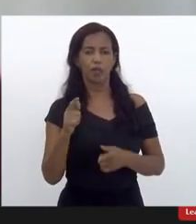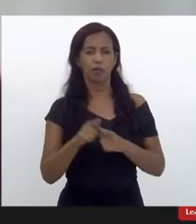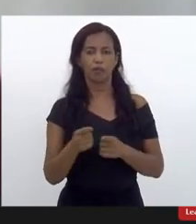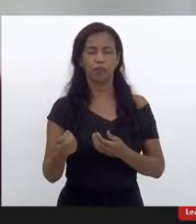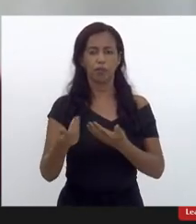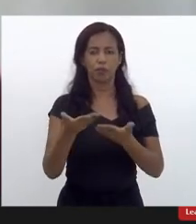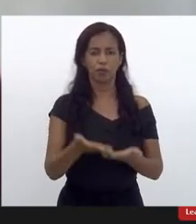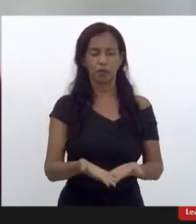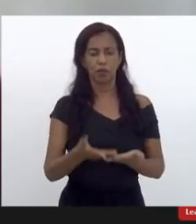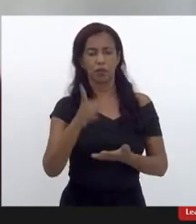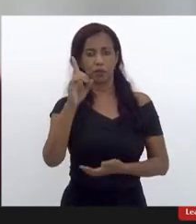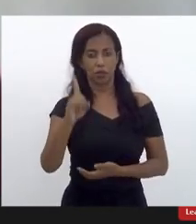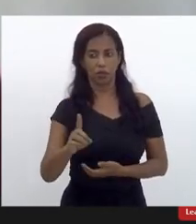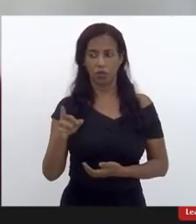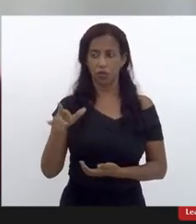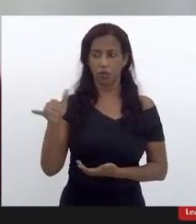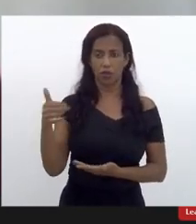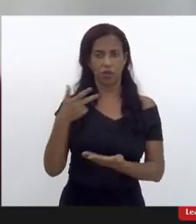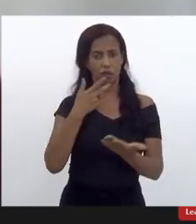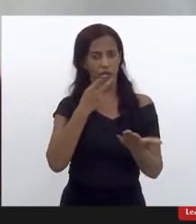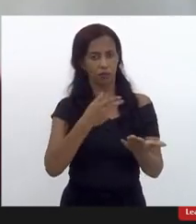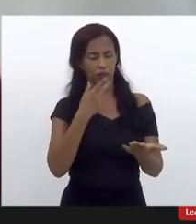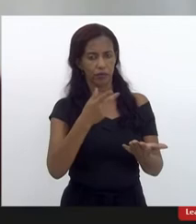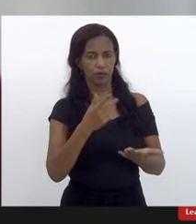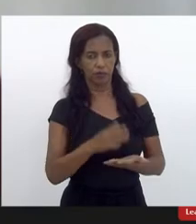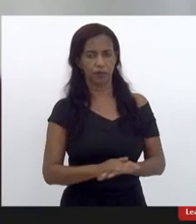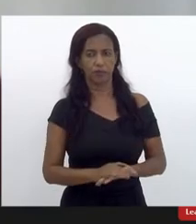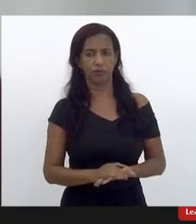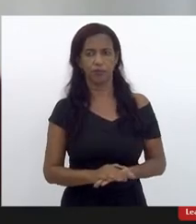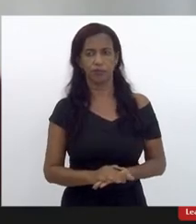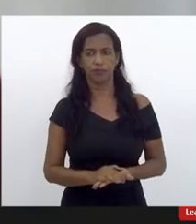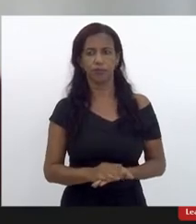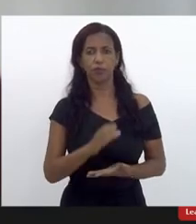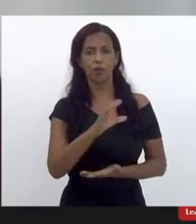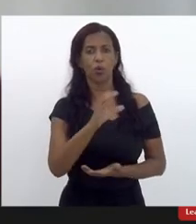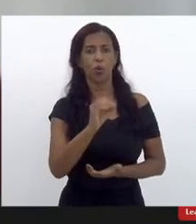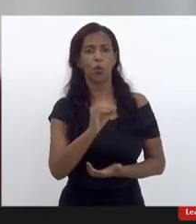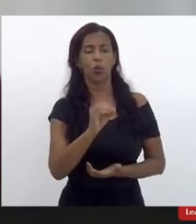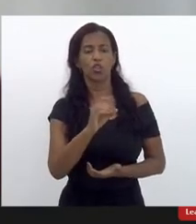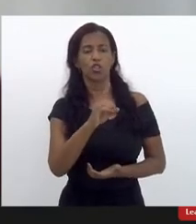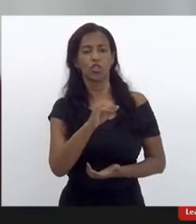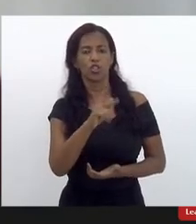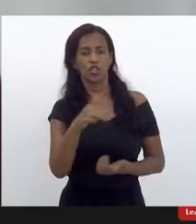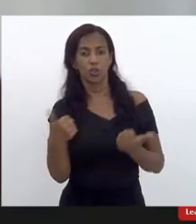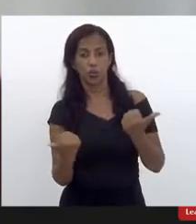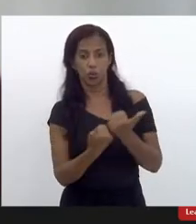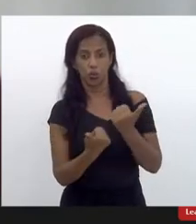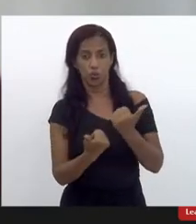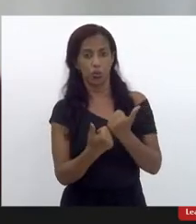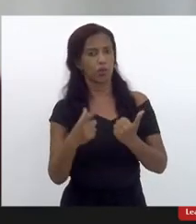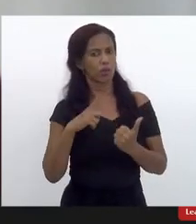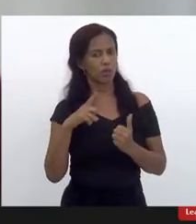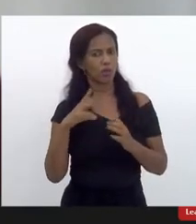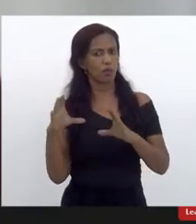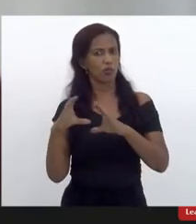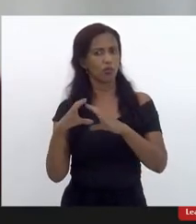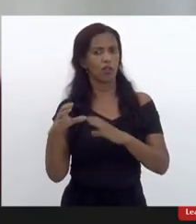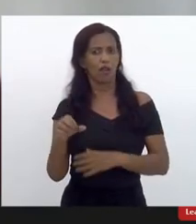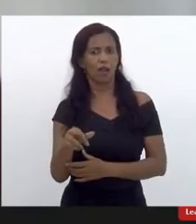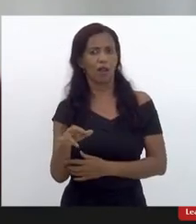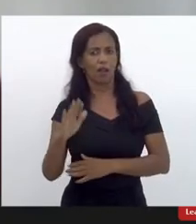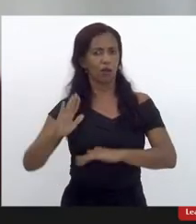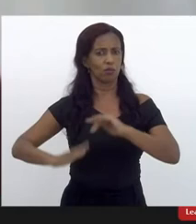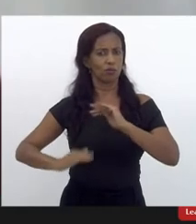colocado pela nossa diretora Cecília, do Fórum dos Diretores, a questão do co-gestor. Temos cargos comissionados na FAITEC hoje